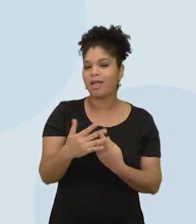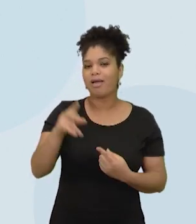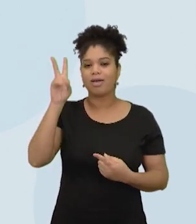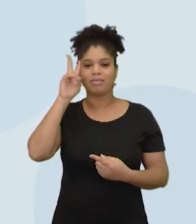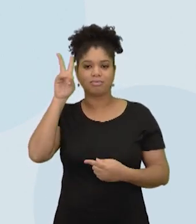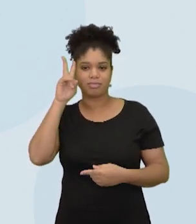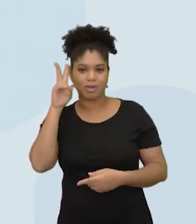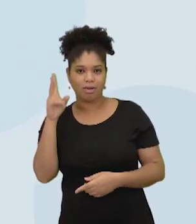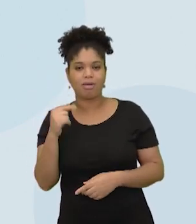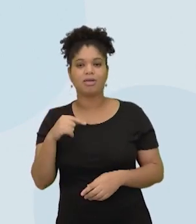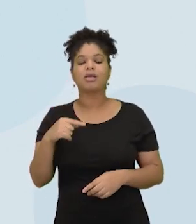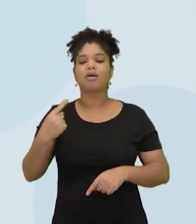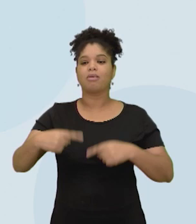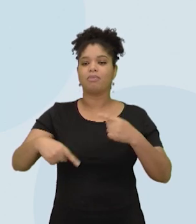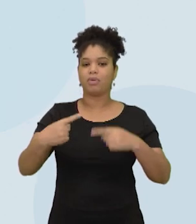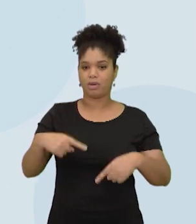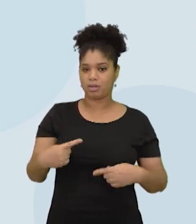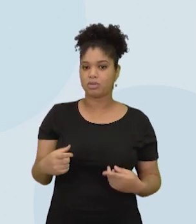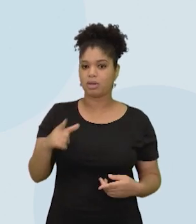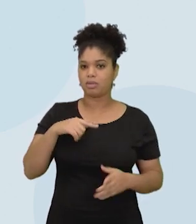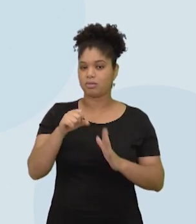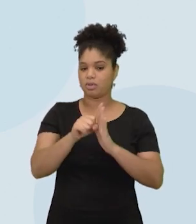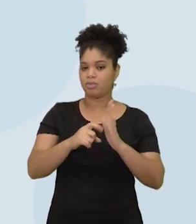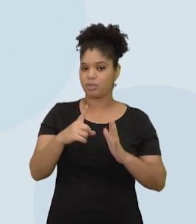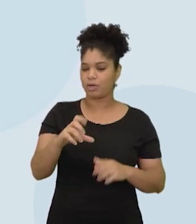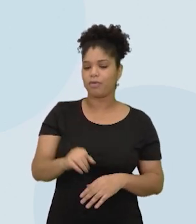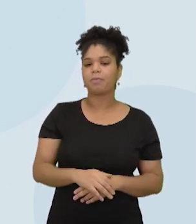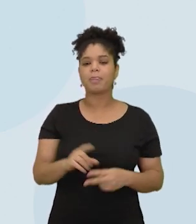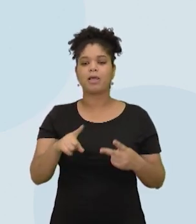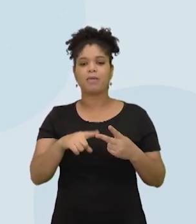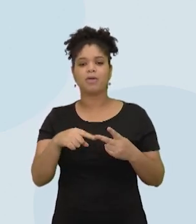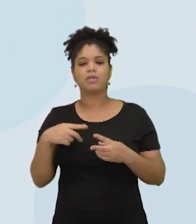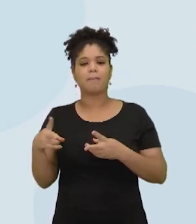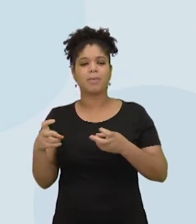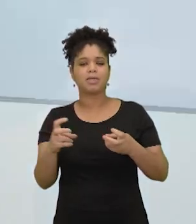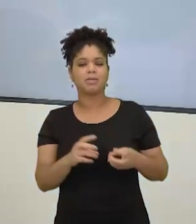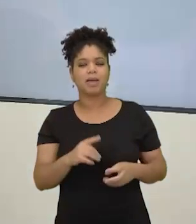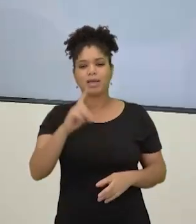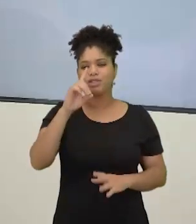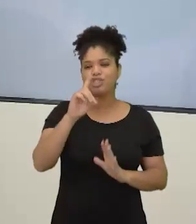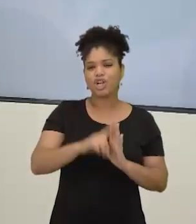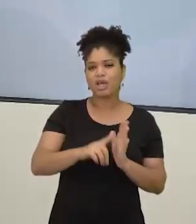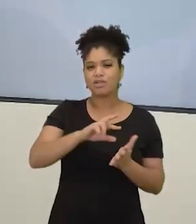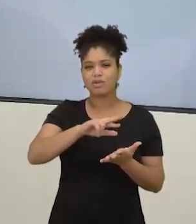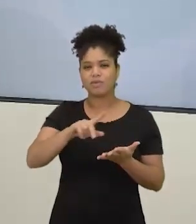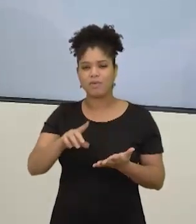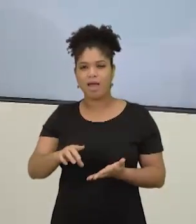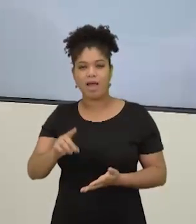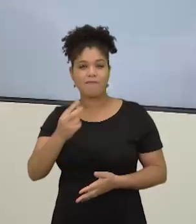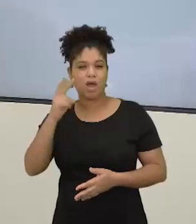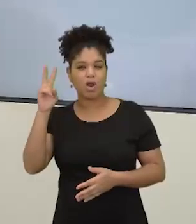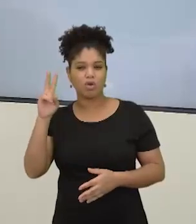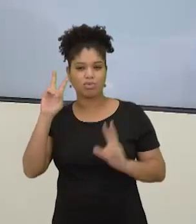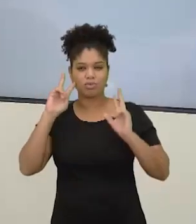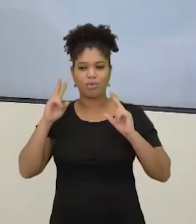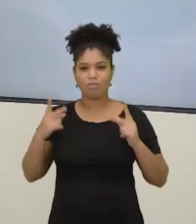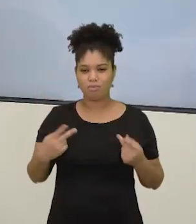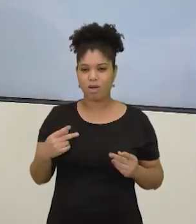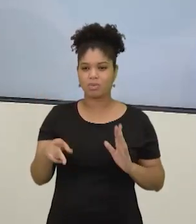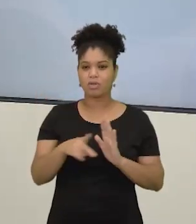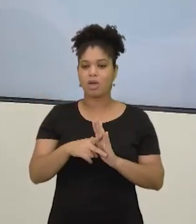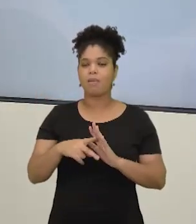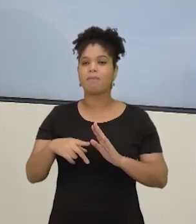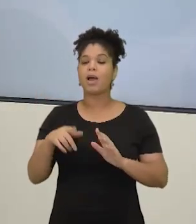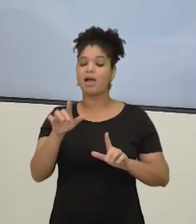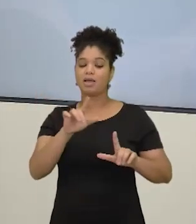Identificamos como os direitos e valores humanos são atualizáveis e perpassam a produção literária. Ou seja, como é que modificar os nossos valores ao longo da